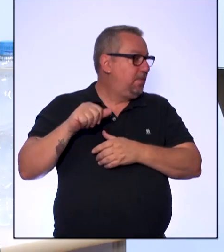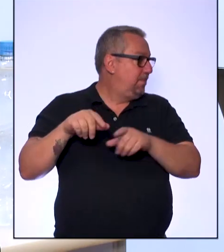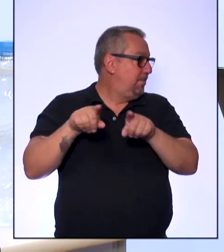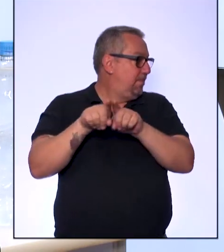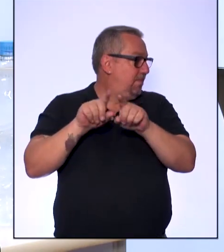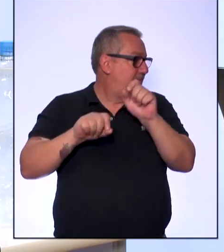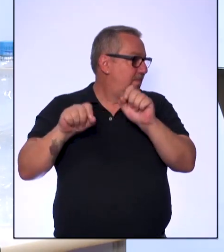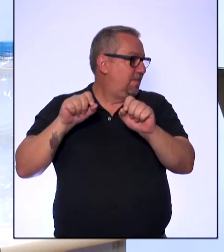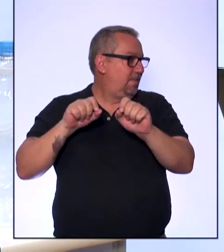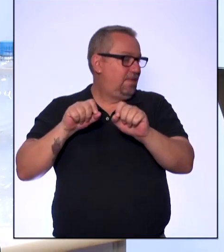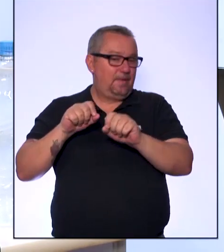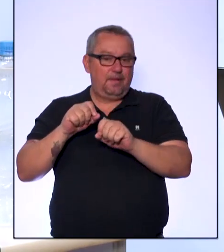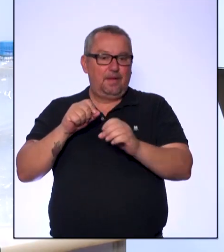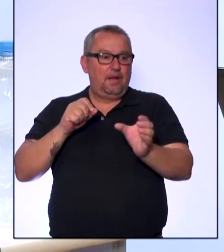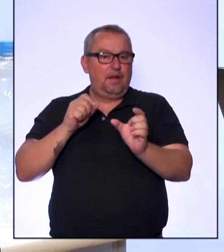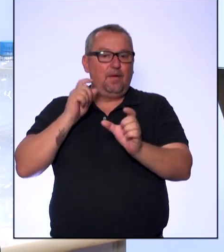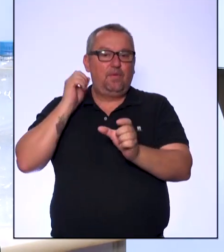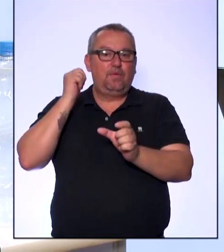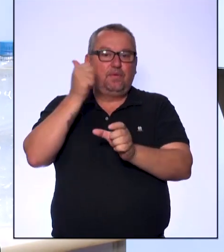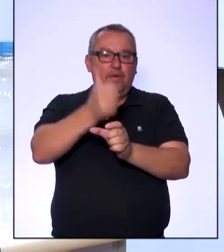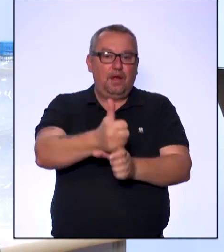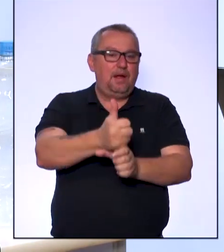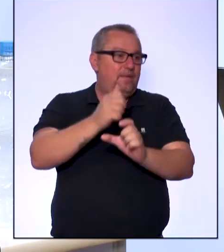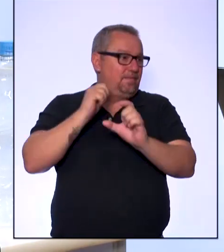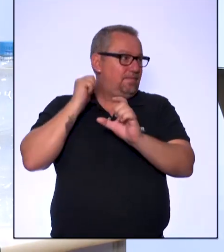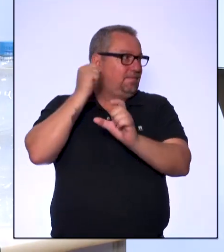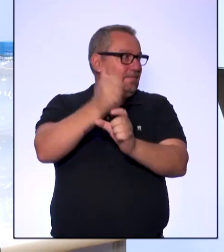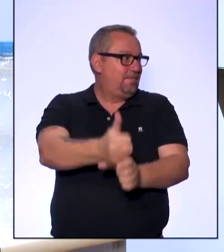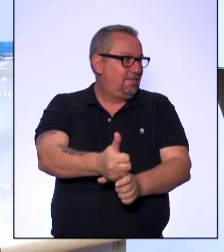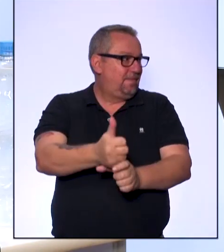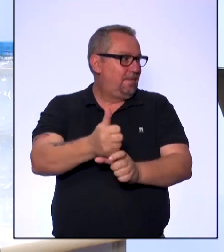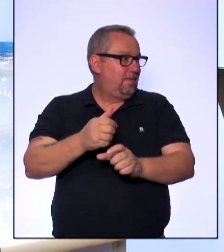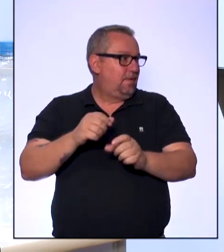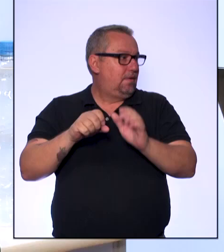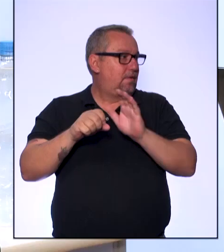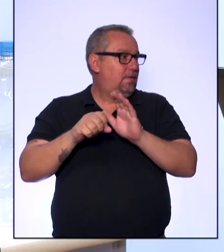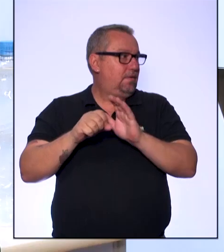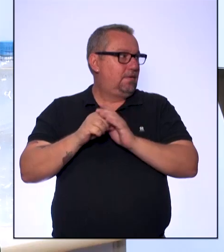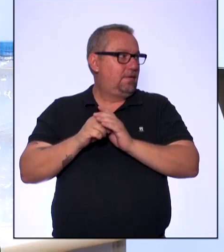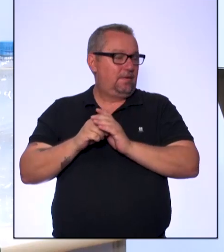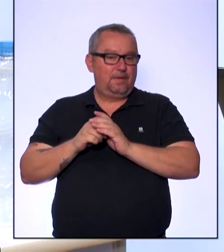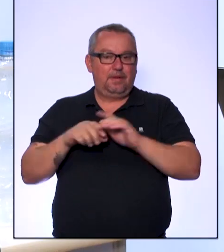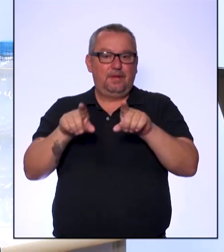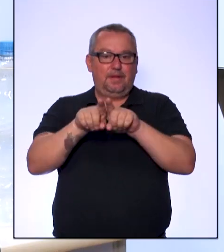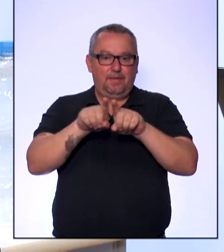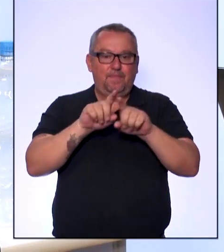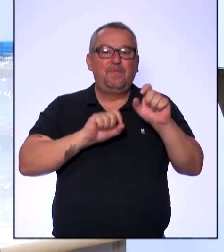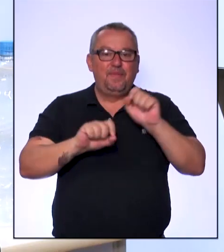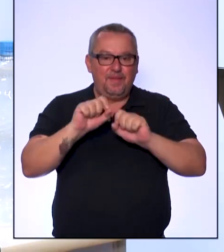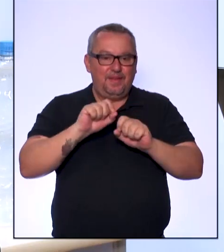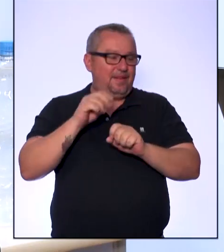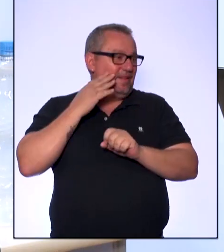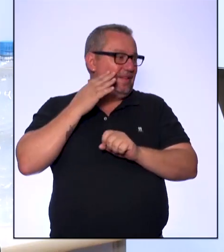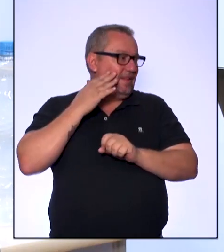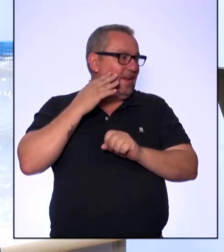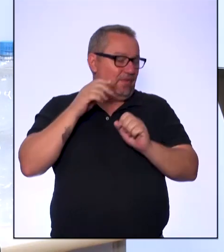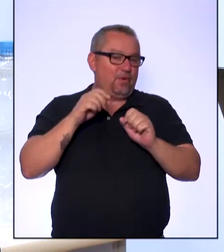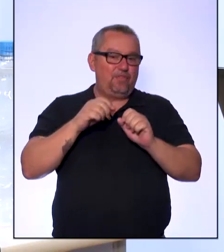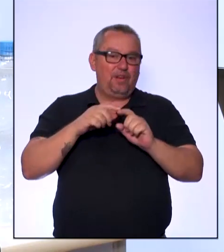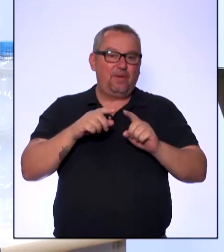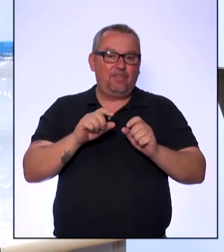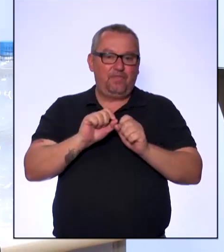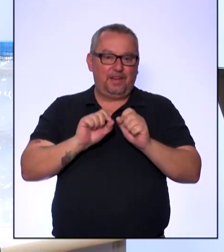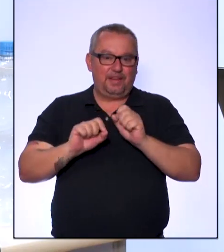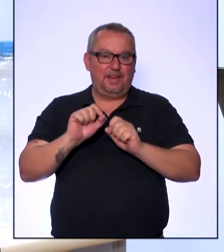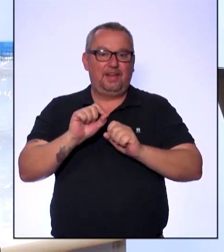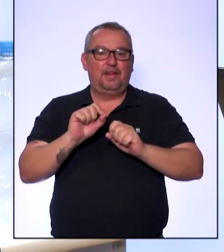sentido denotativo, que é o sentido real da palavra, e o sentido conotativo, o sentido figurado. Então, vocês vão responder a estas 2